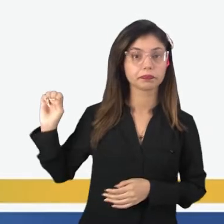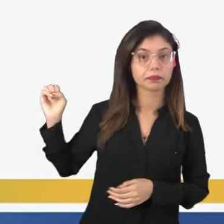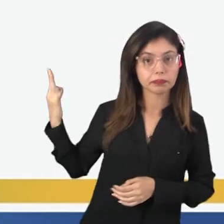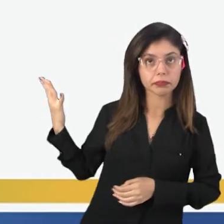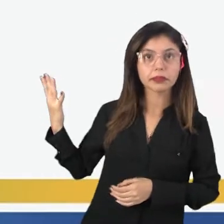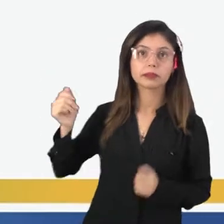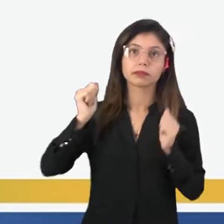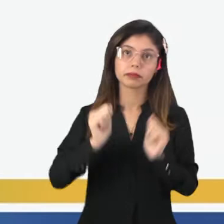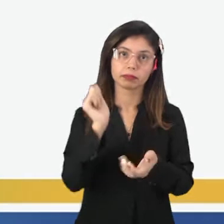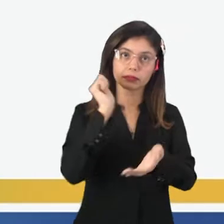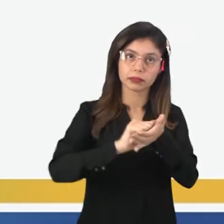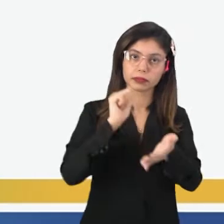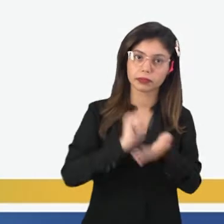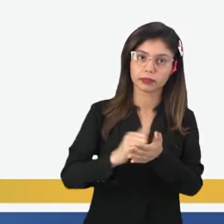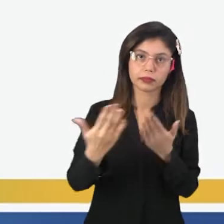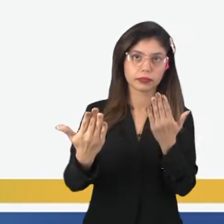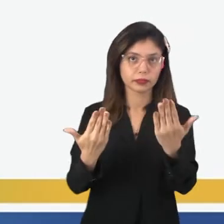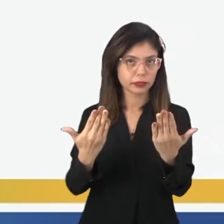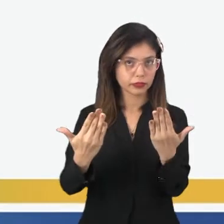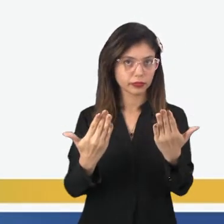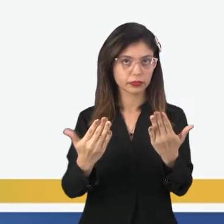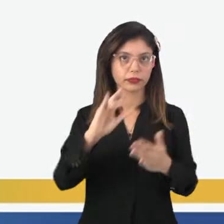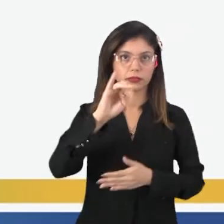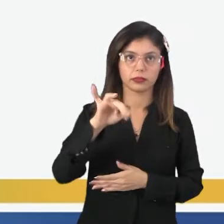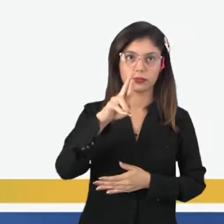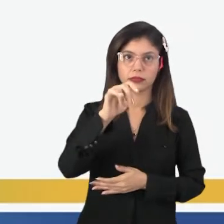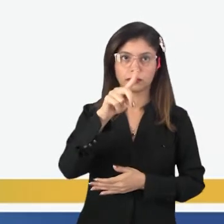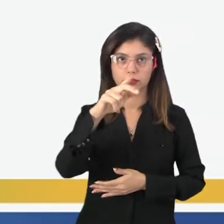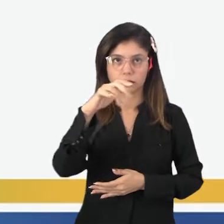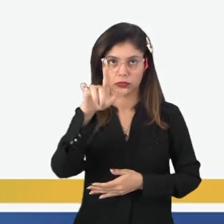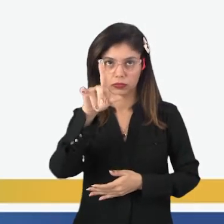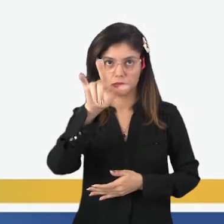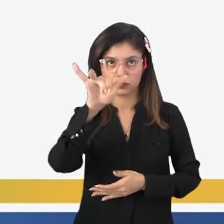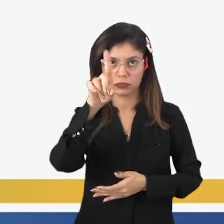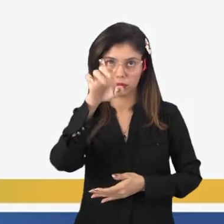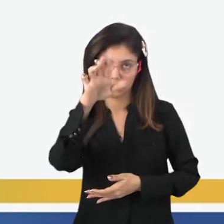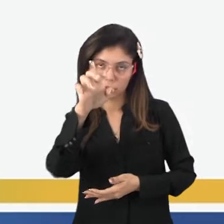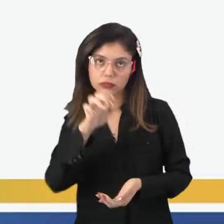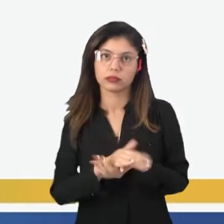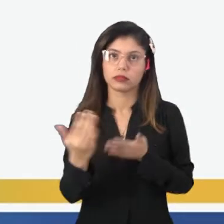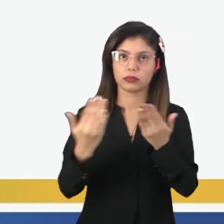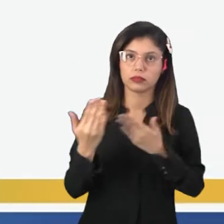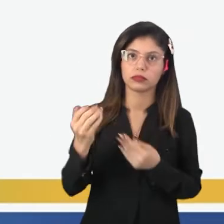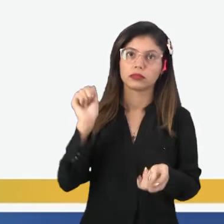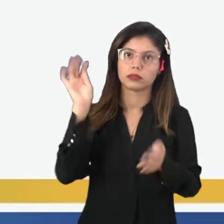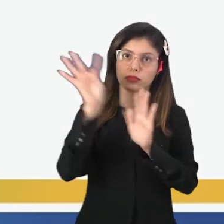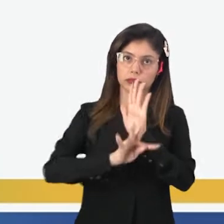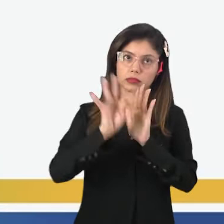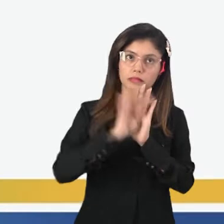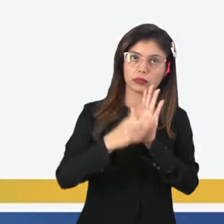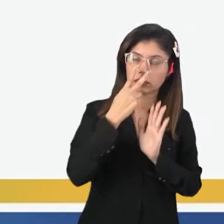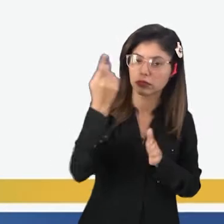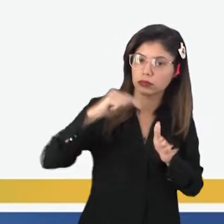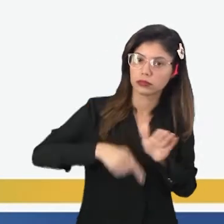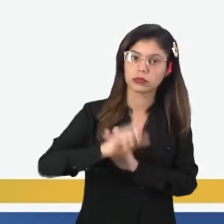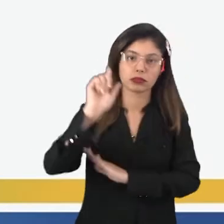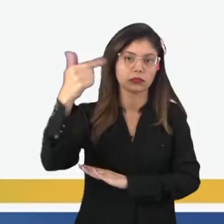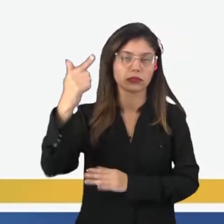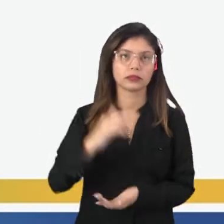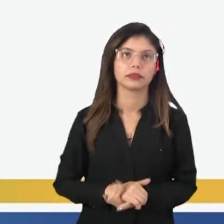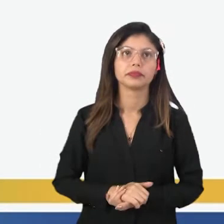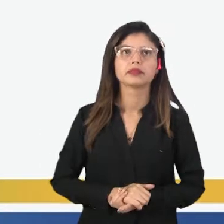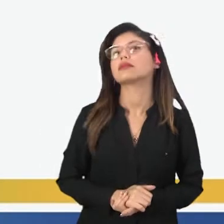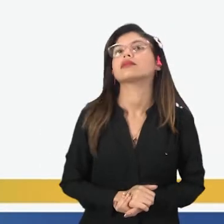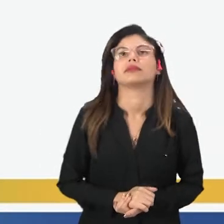podemos dizer que há uma relação de intertextualidade entre eles, ou seja, um texto aparece dentro do